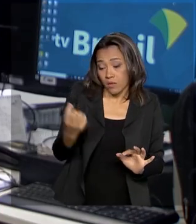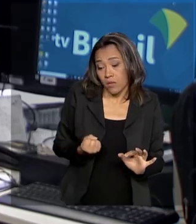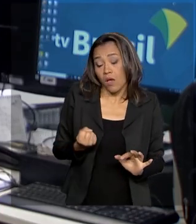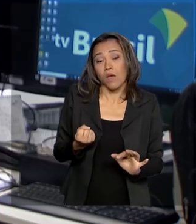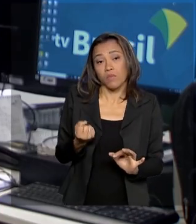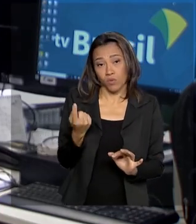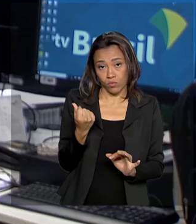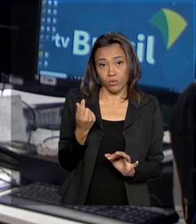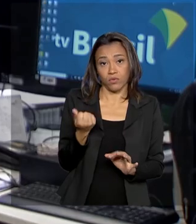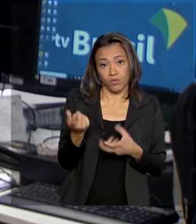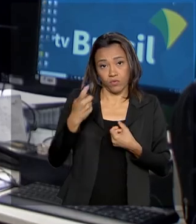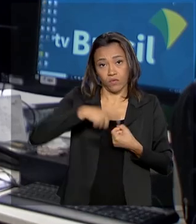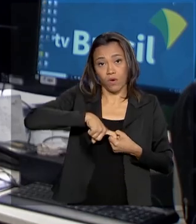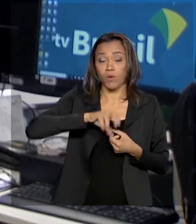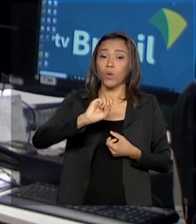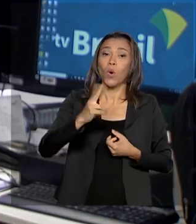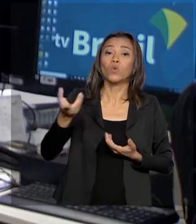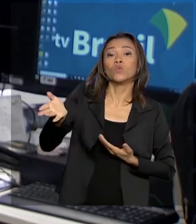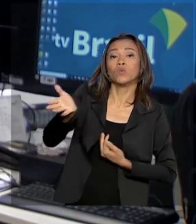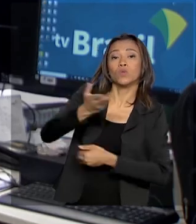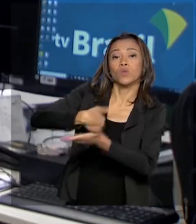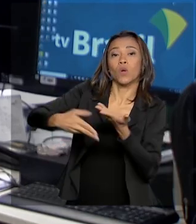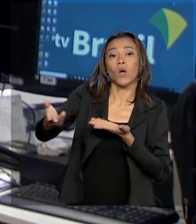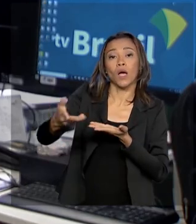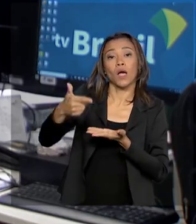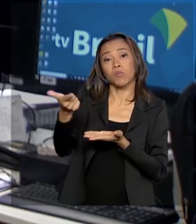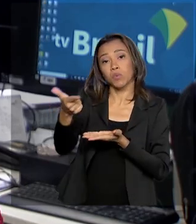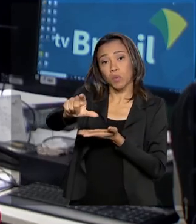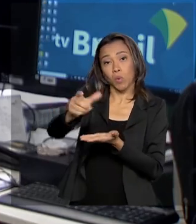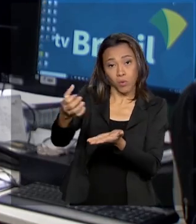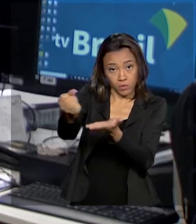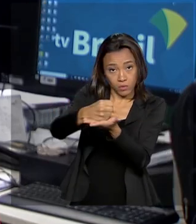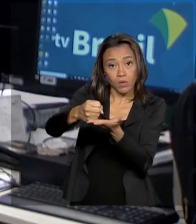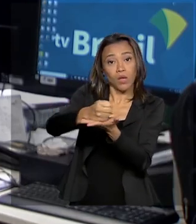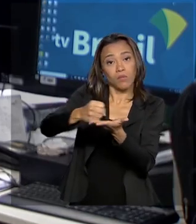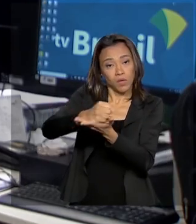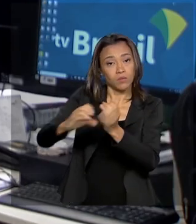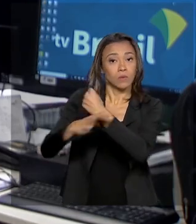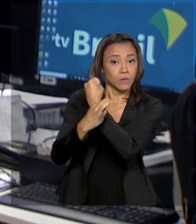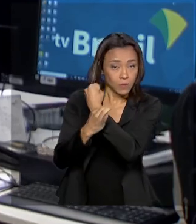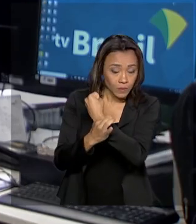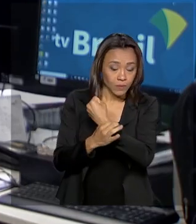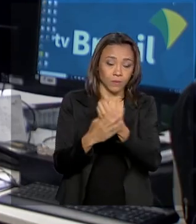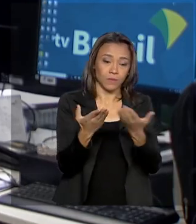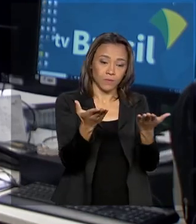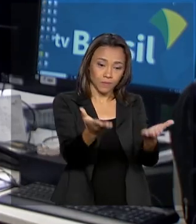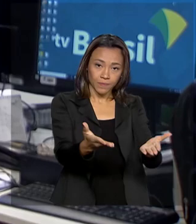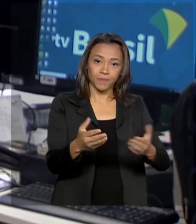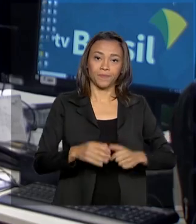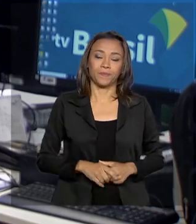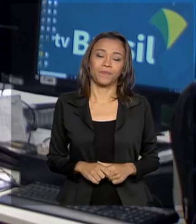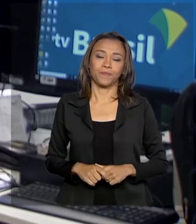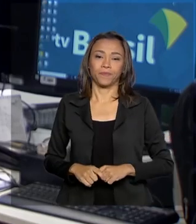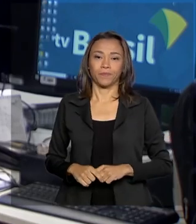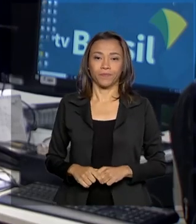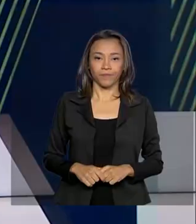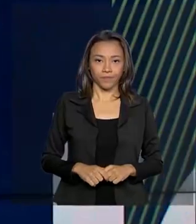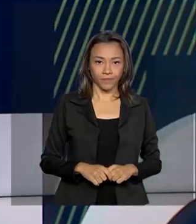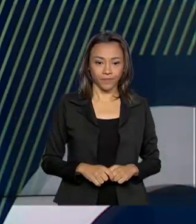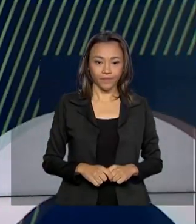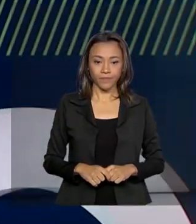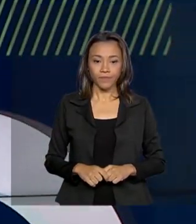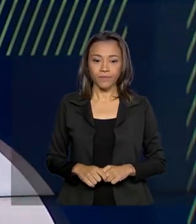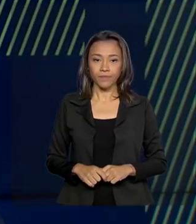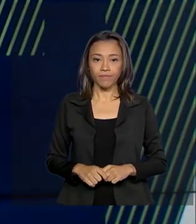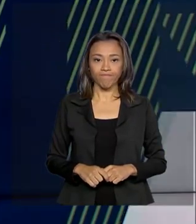de volta ou por trocar por um produto de um ódio seguro de são paulo raquel sexo para o governo agora